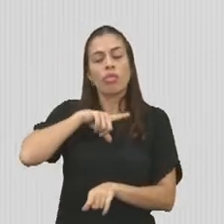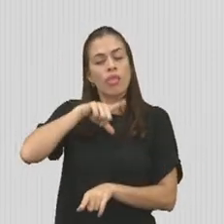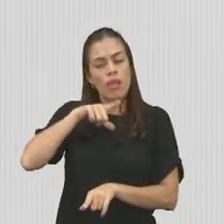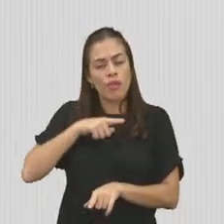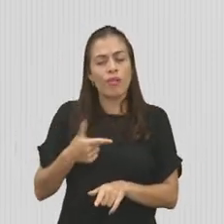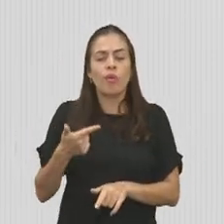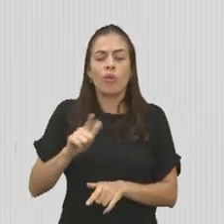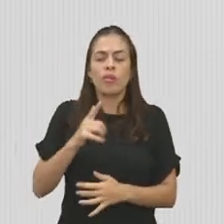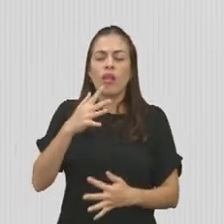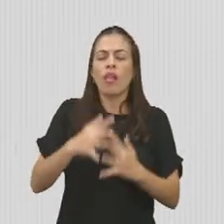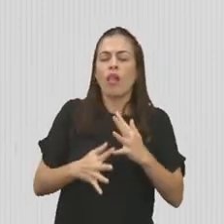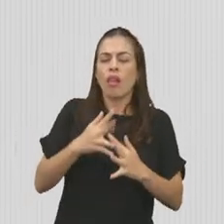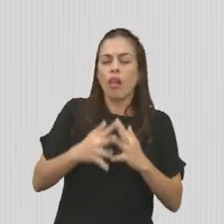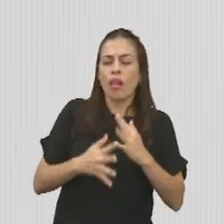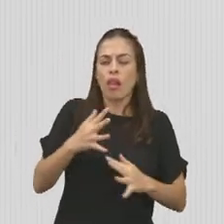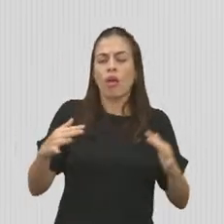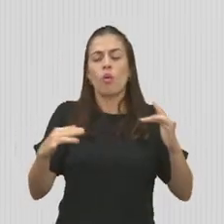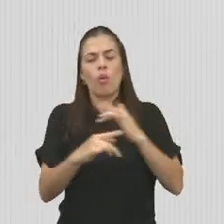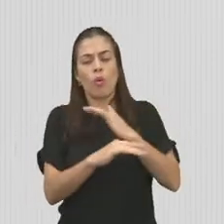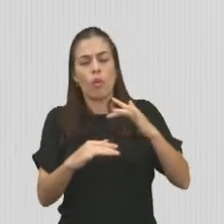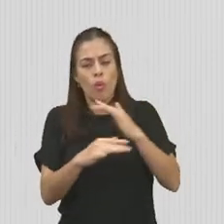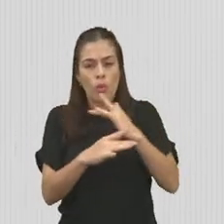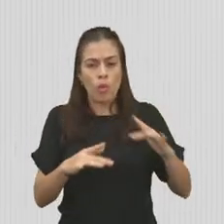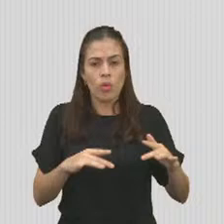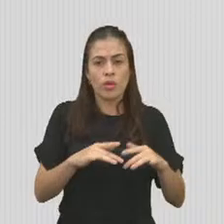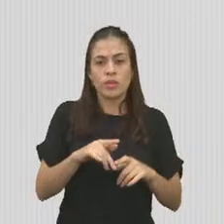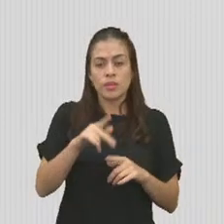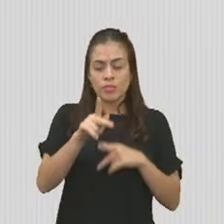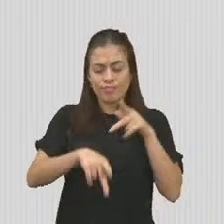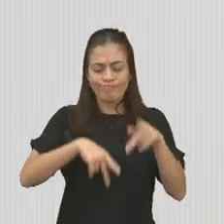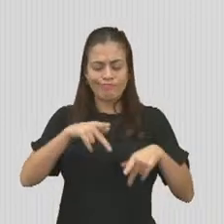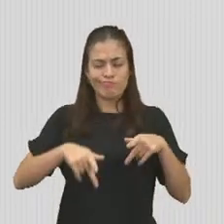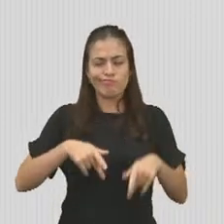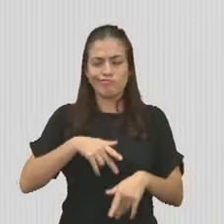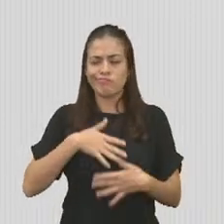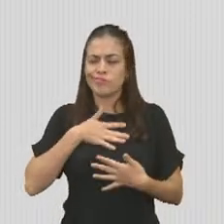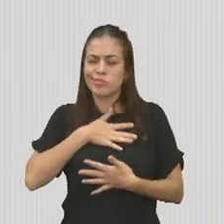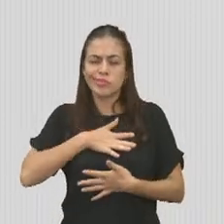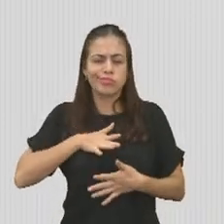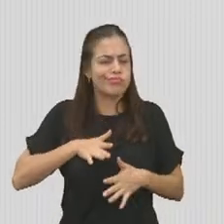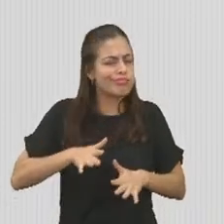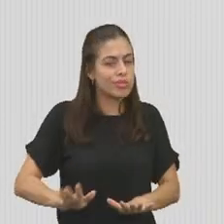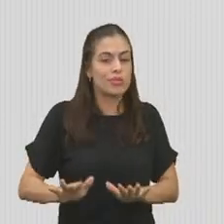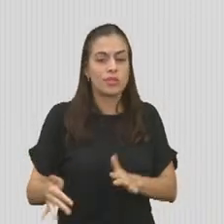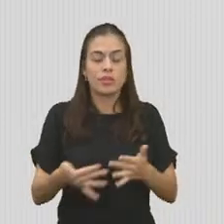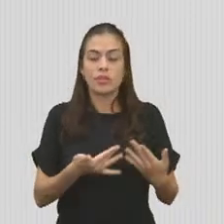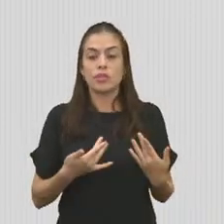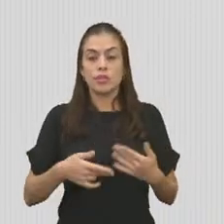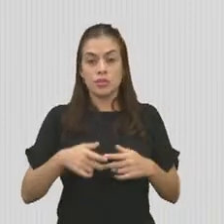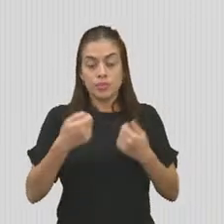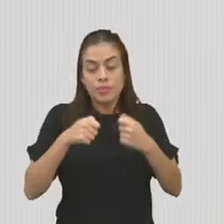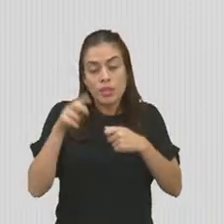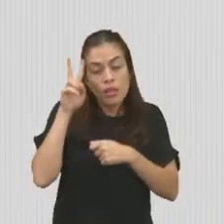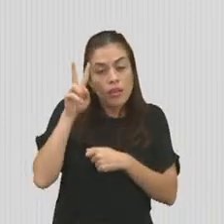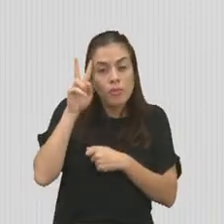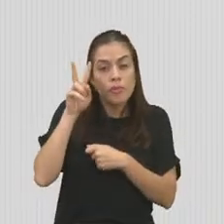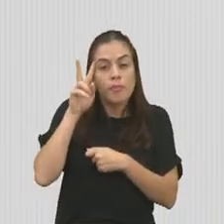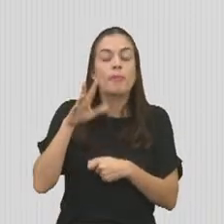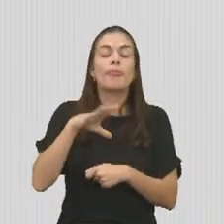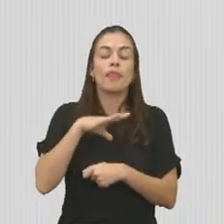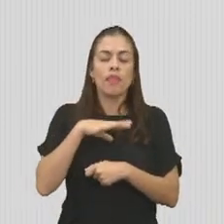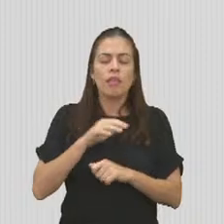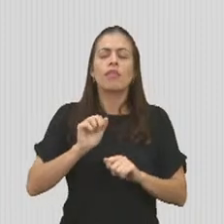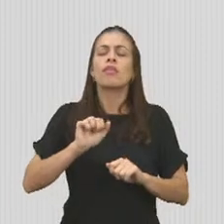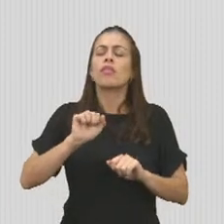da cidade, causando bastante insatisfação na população. A gente tem, quando a gente fala de mobilidade, que lembrar que Jacareí teve sim um progresso